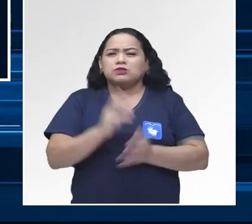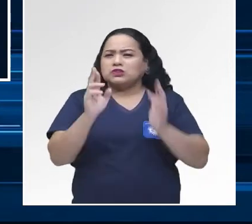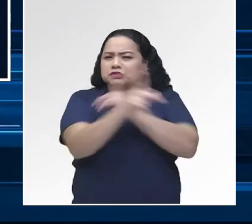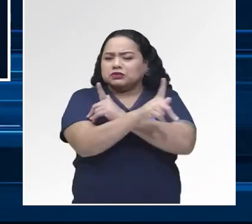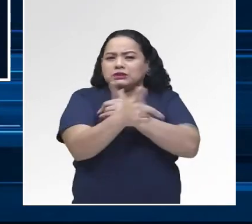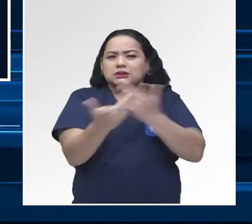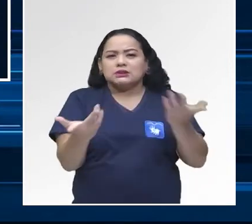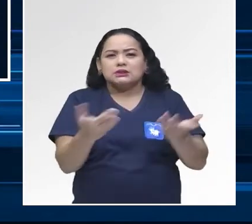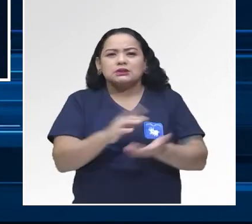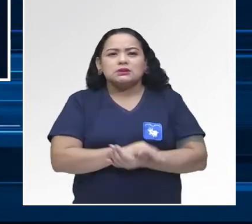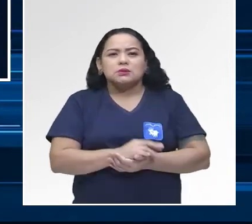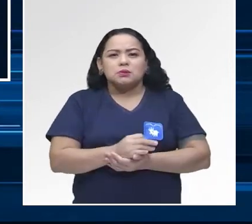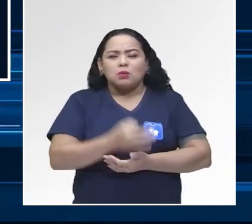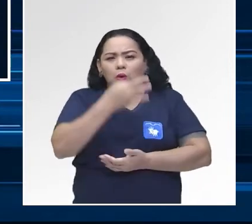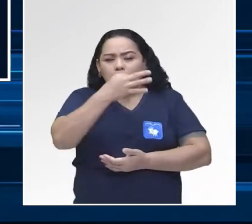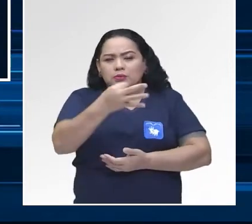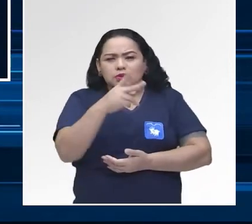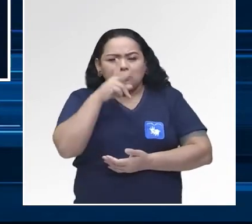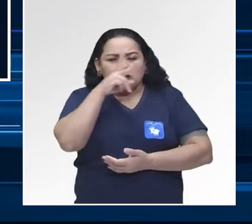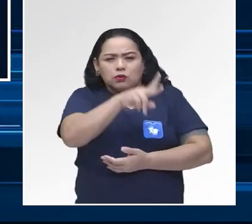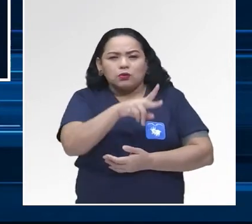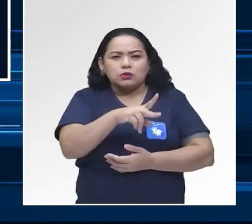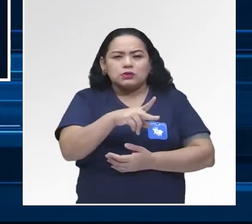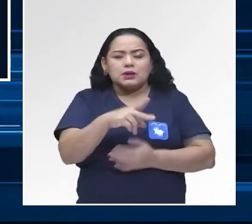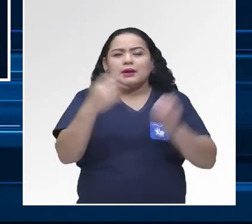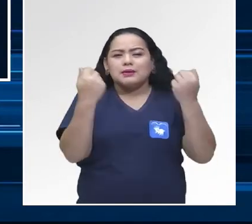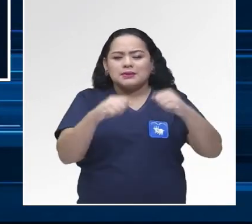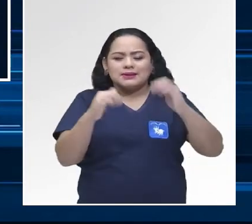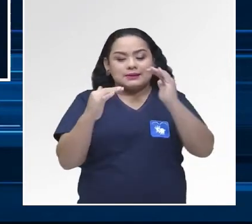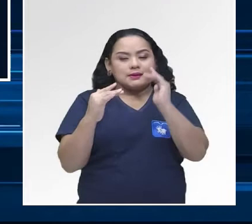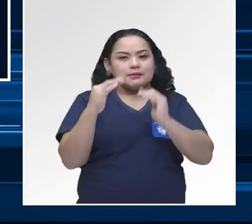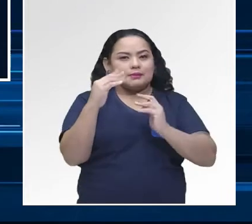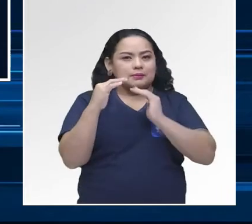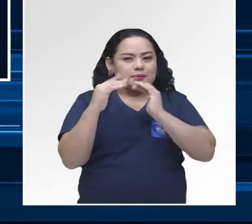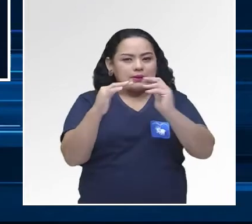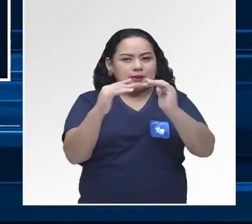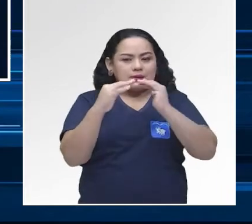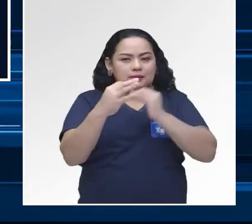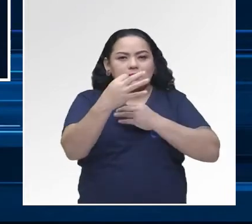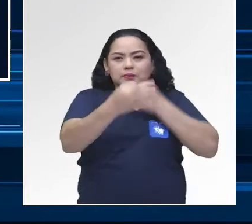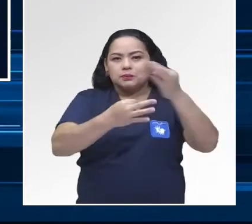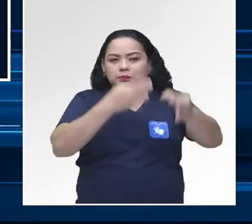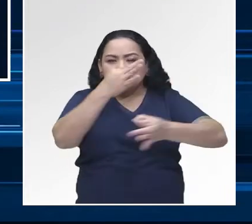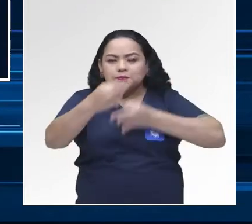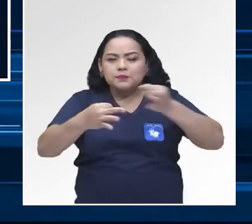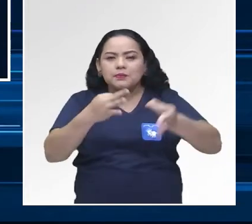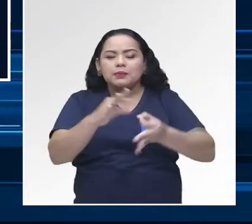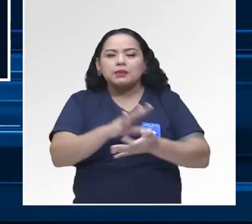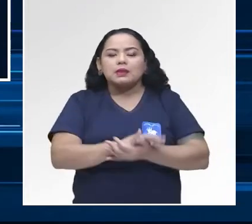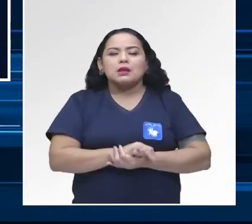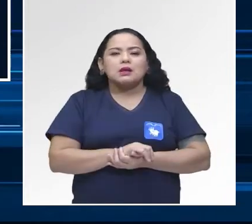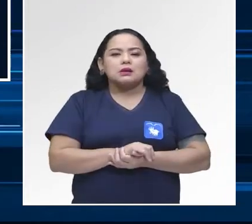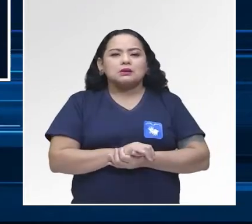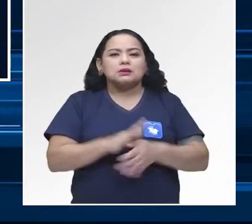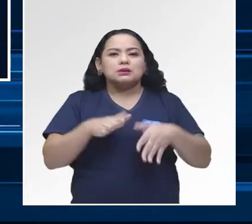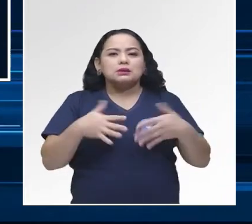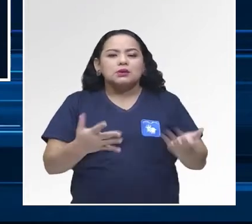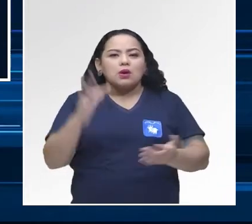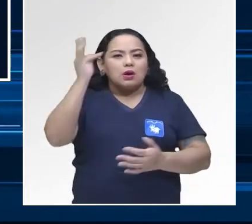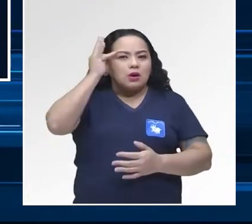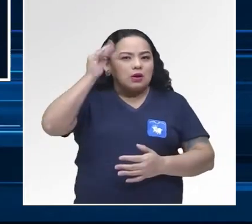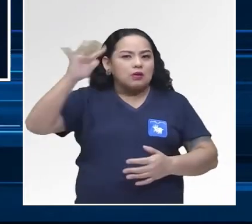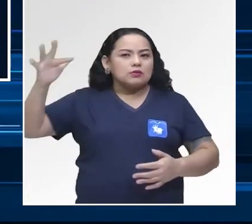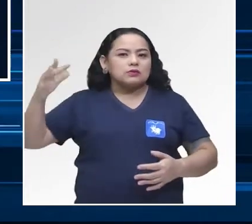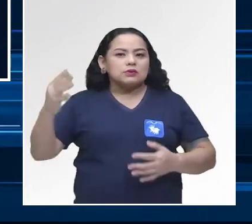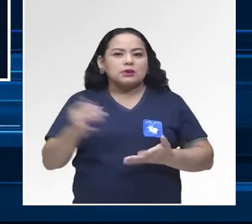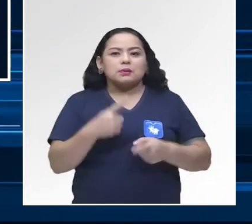crítico, né? Dentro de um equilíbrio, né? De criticidade. Então, a filosofia,